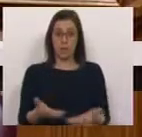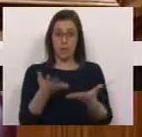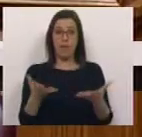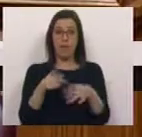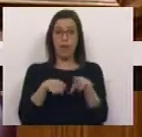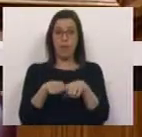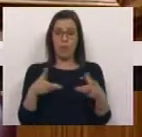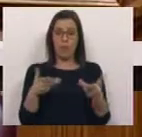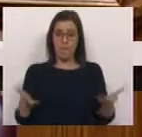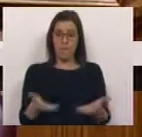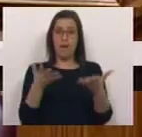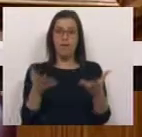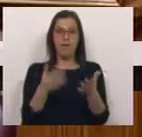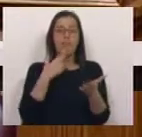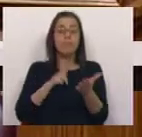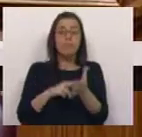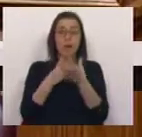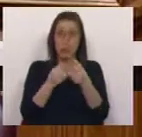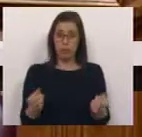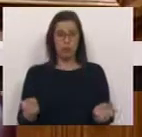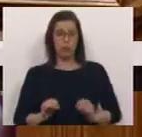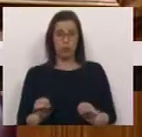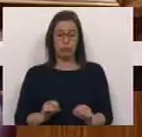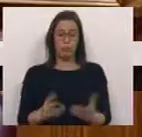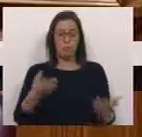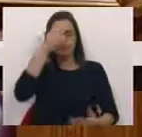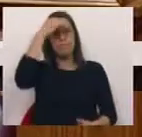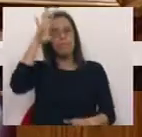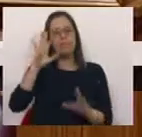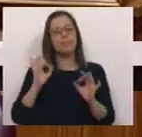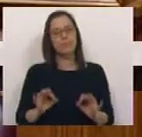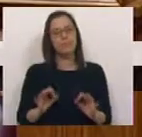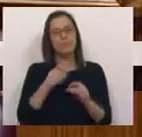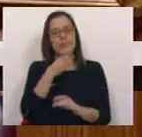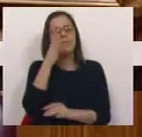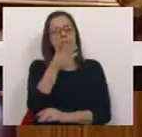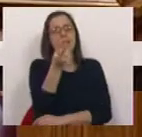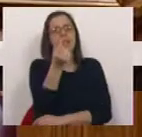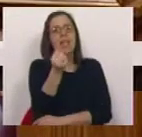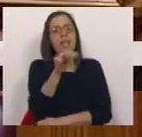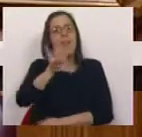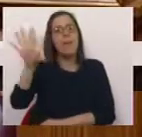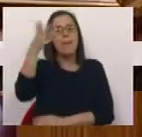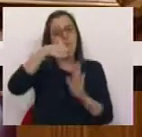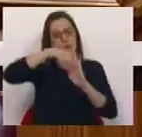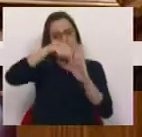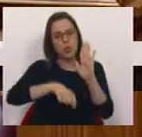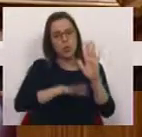as políticas de austeridade que nada resolveram e, aliás, que se esqueceu de referir o dinheiro que os países do